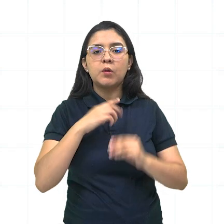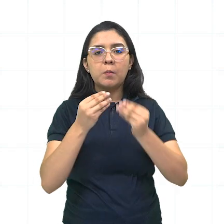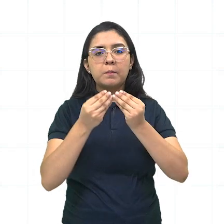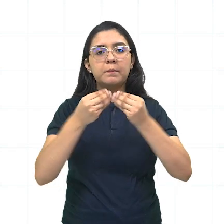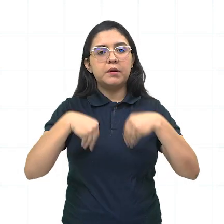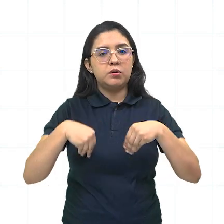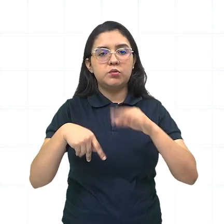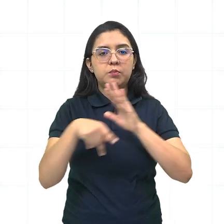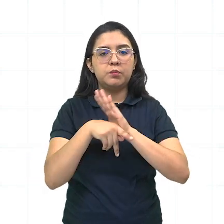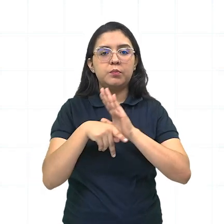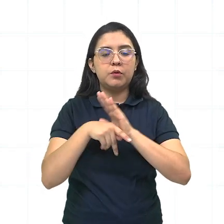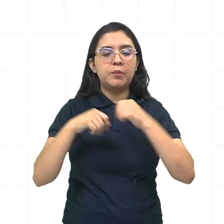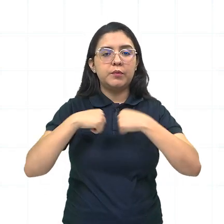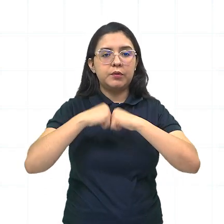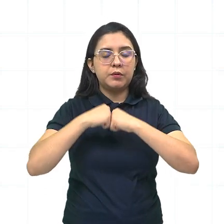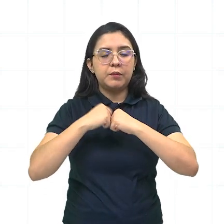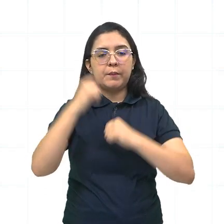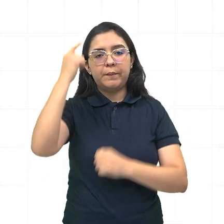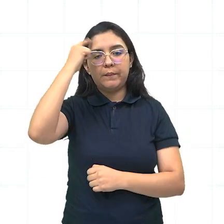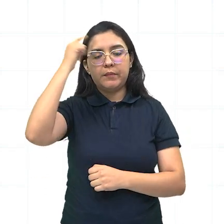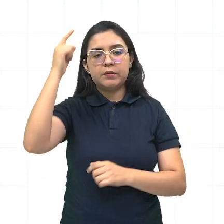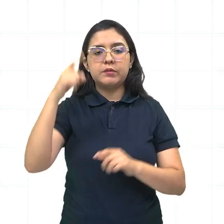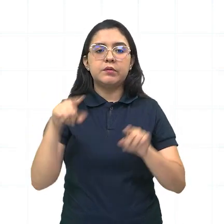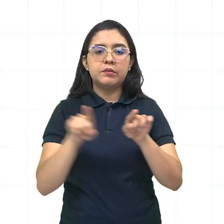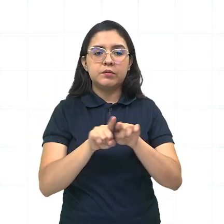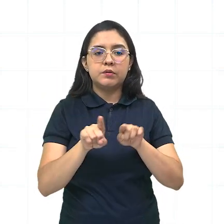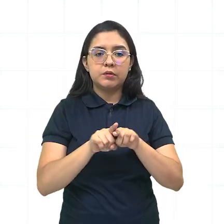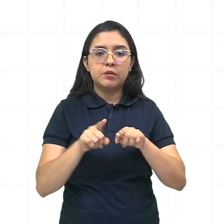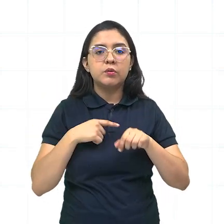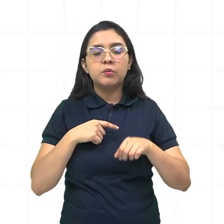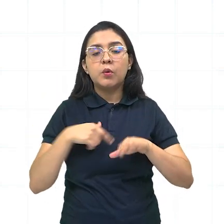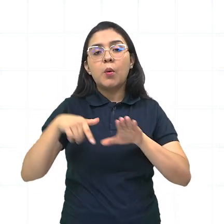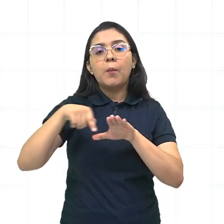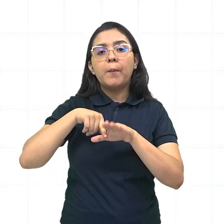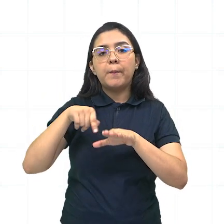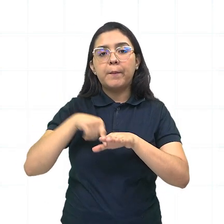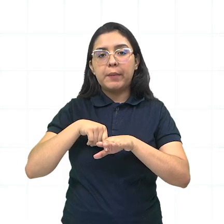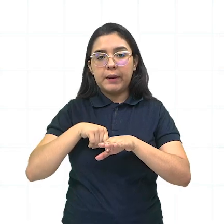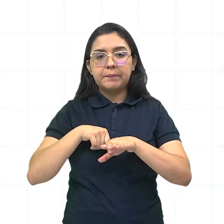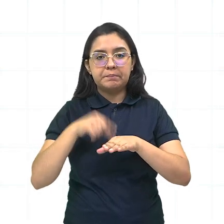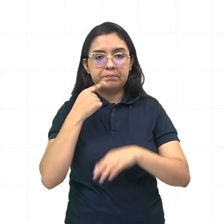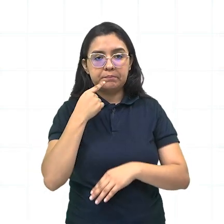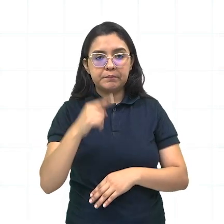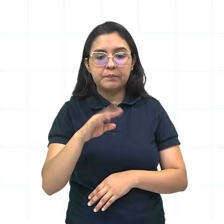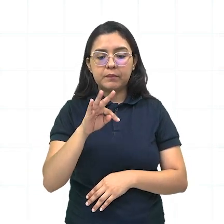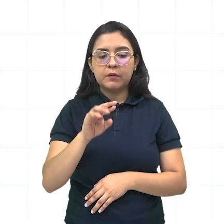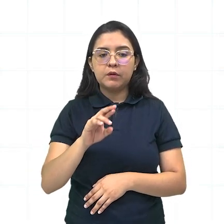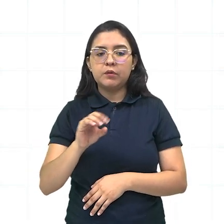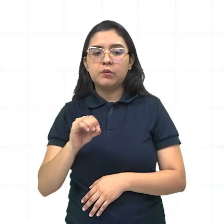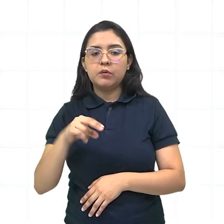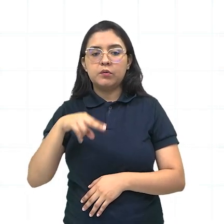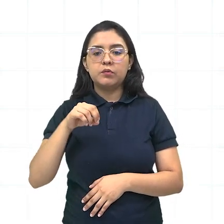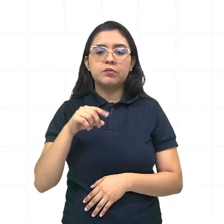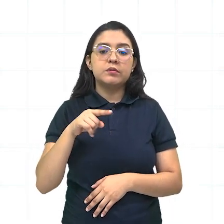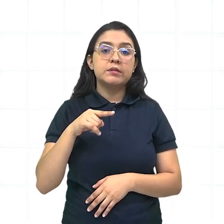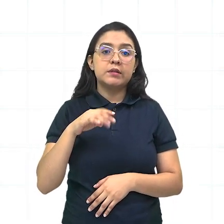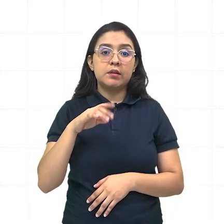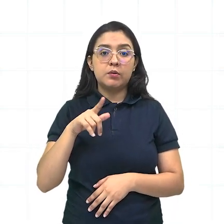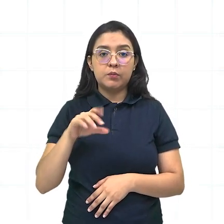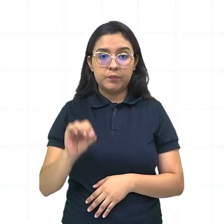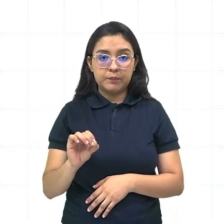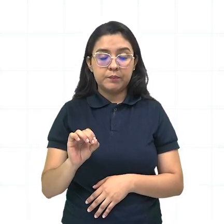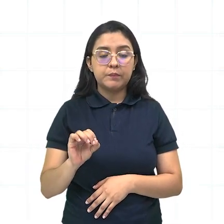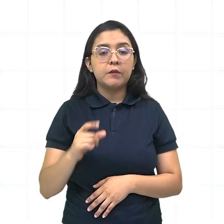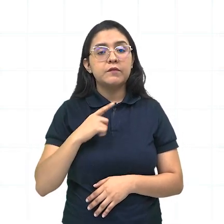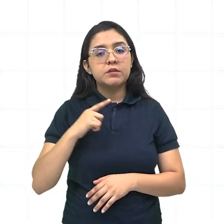deformação daquela região. Vamos pensar assim na região do tornozelo, perto aí do pé de vocês, né? Essa região do tornozelo. E aí você